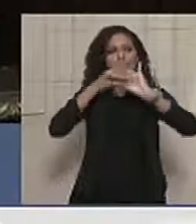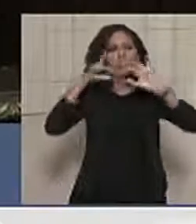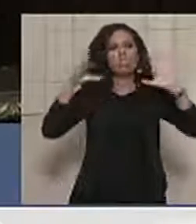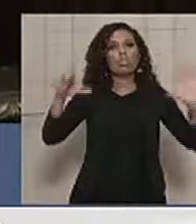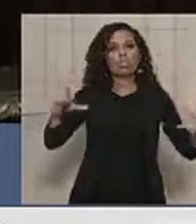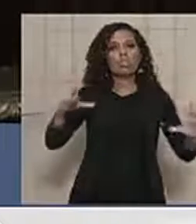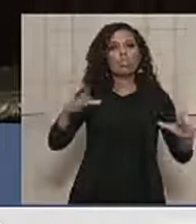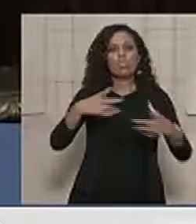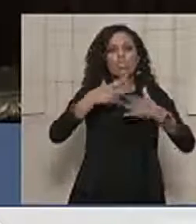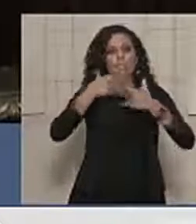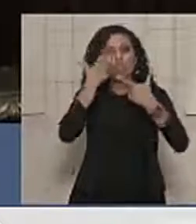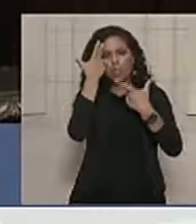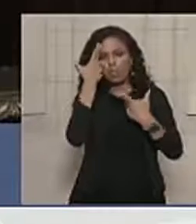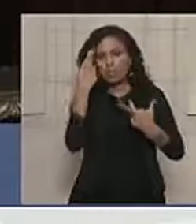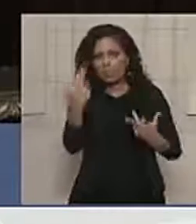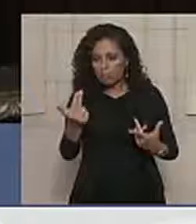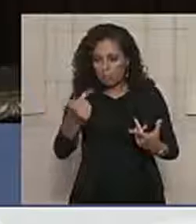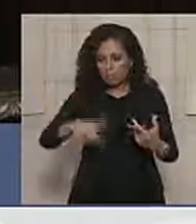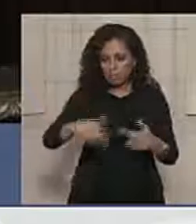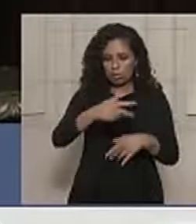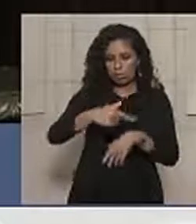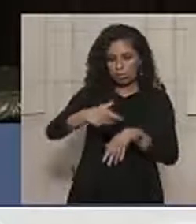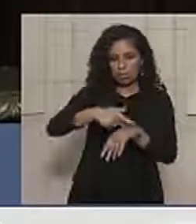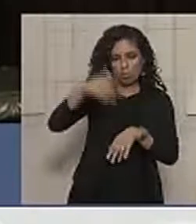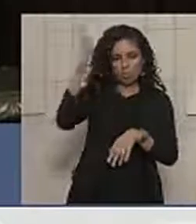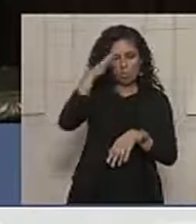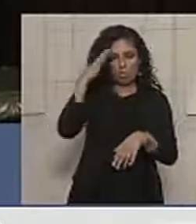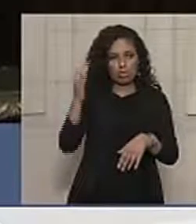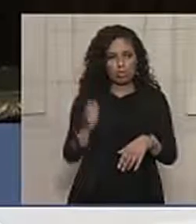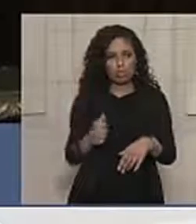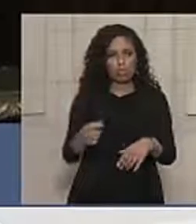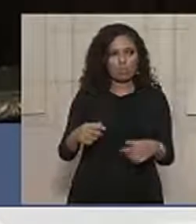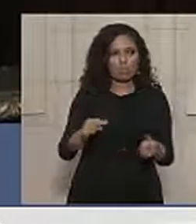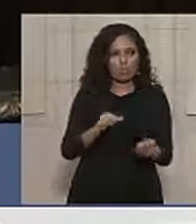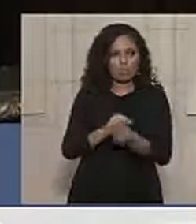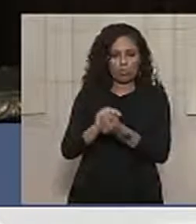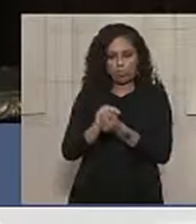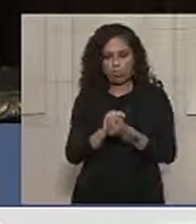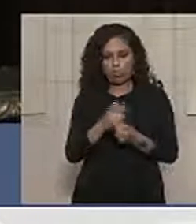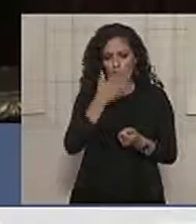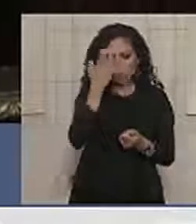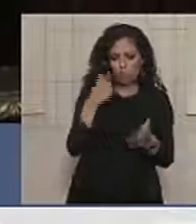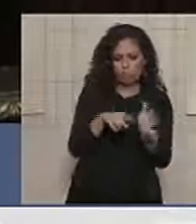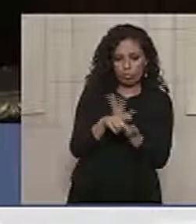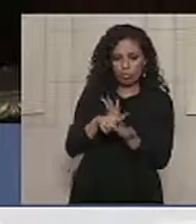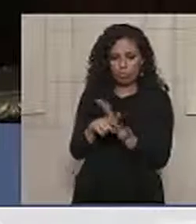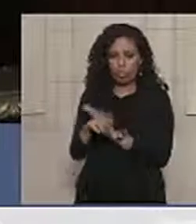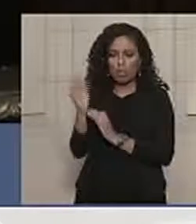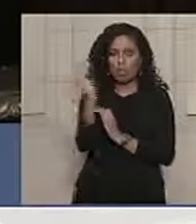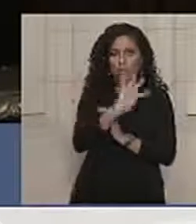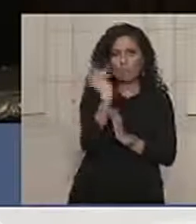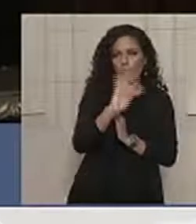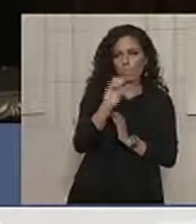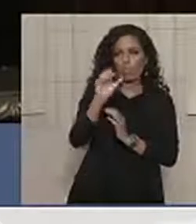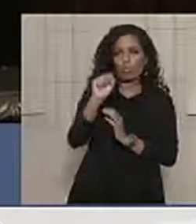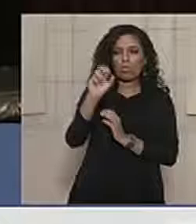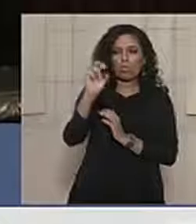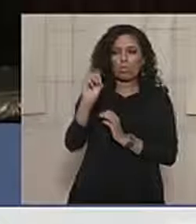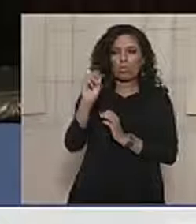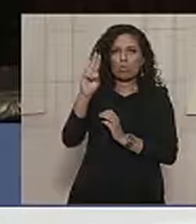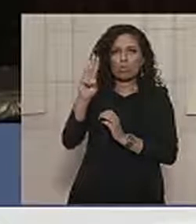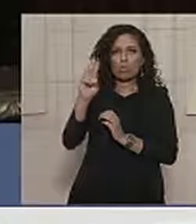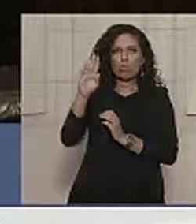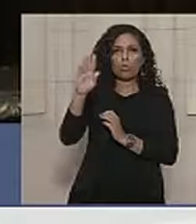sua normalidade, no caso do Brasil, ali com pesquisadores da Sorbonne e de